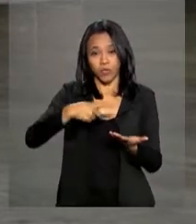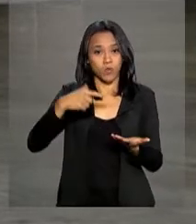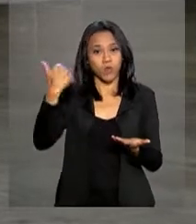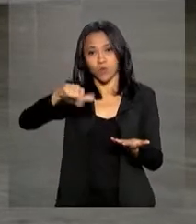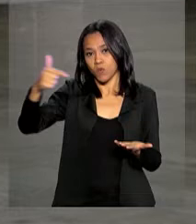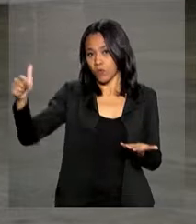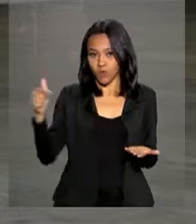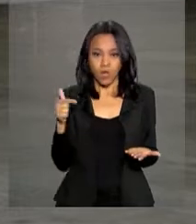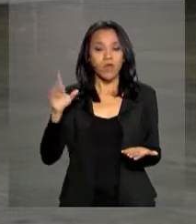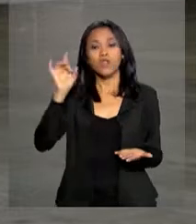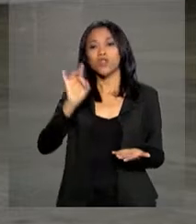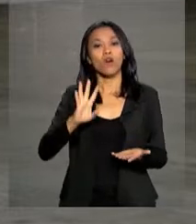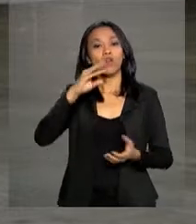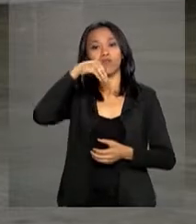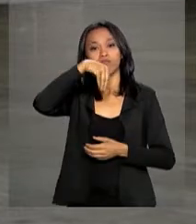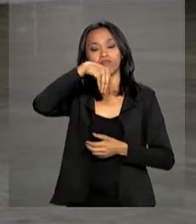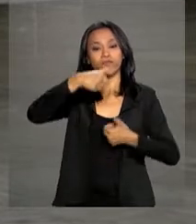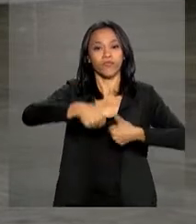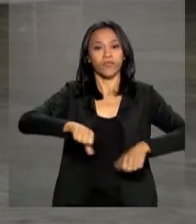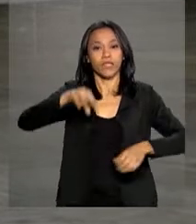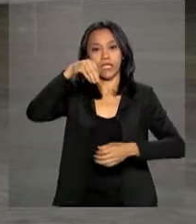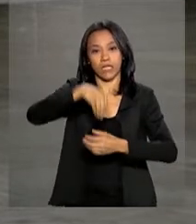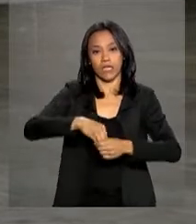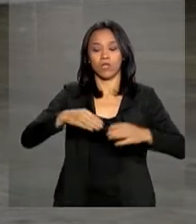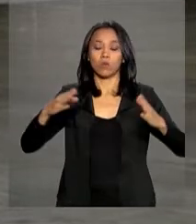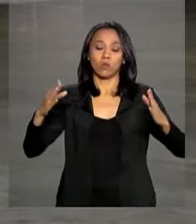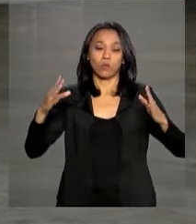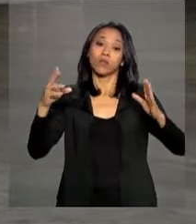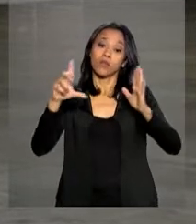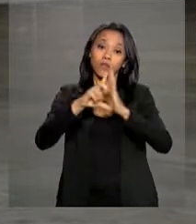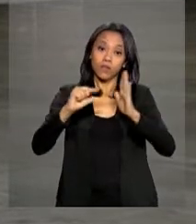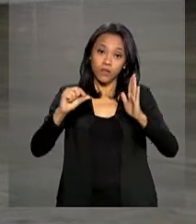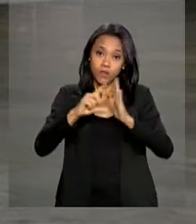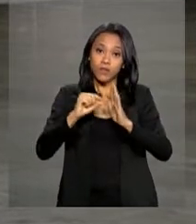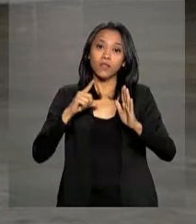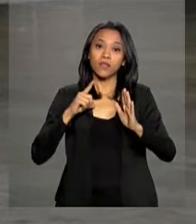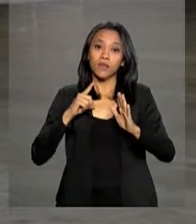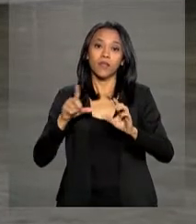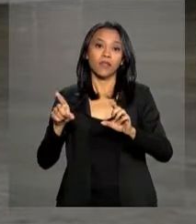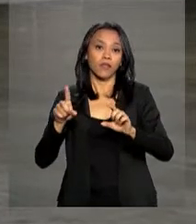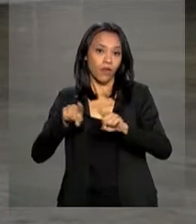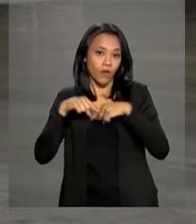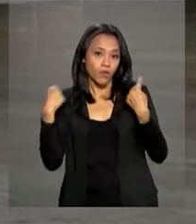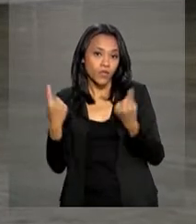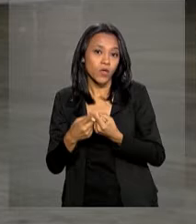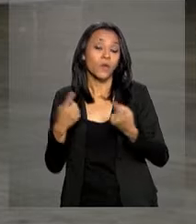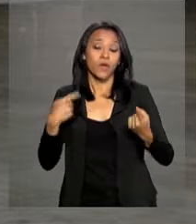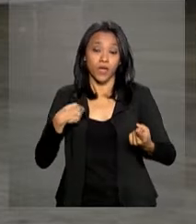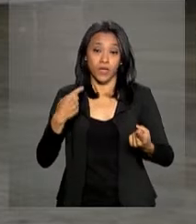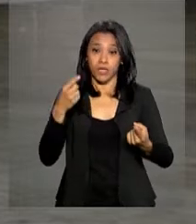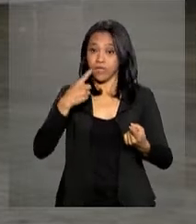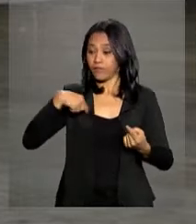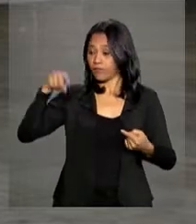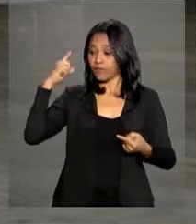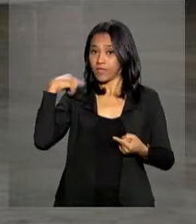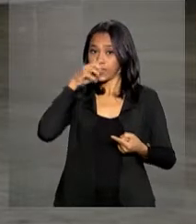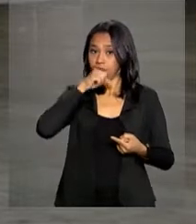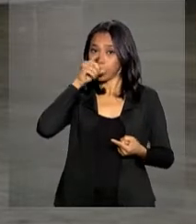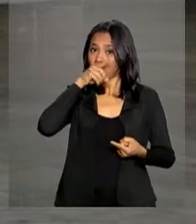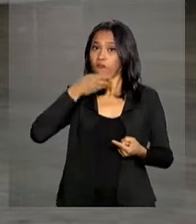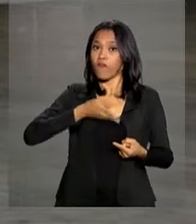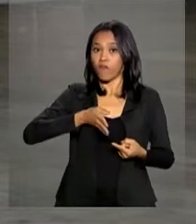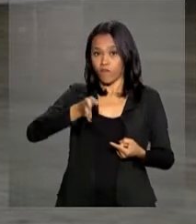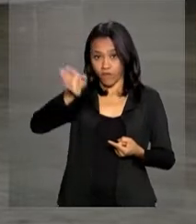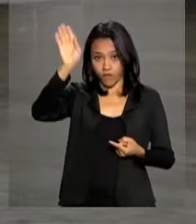dedica despachos internos e reunião com assessores michel temer passou o fim de semana em são paulo e na